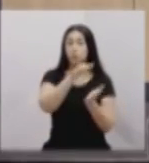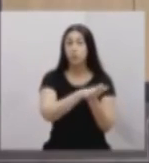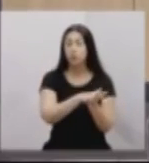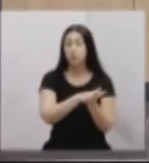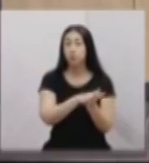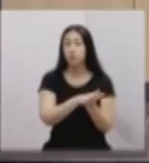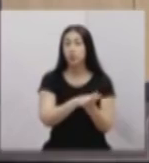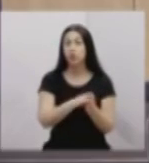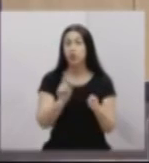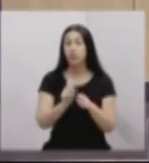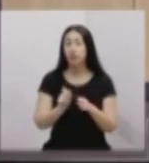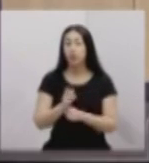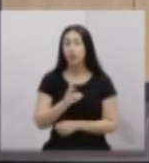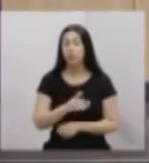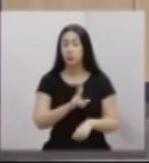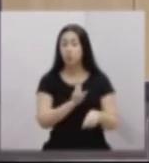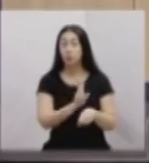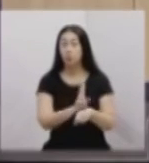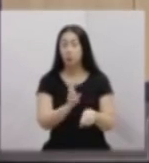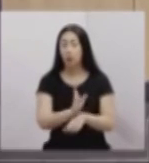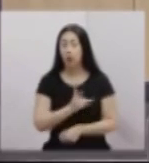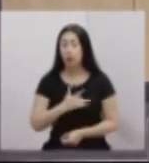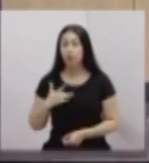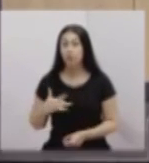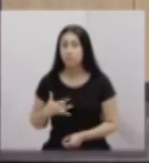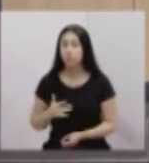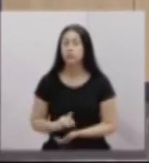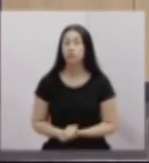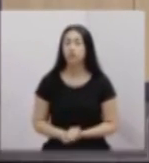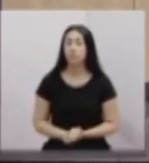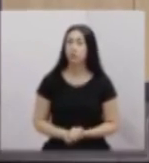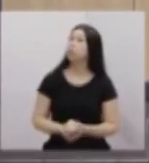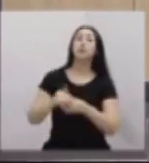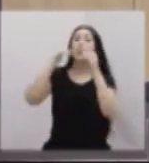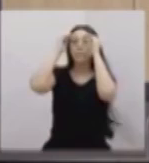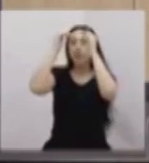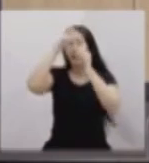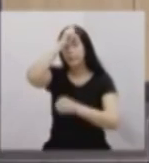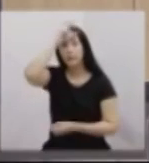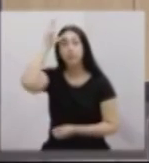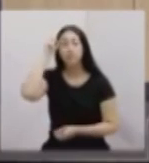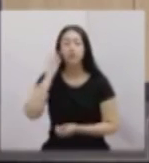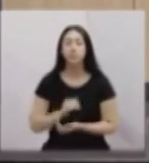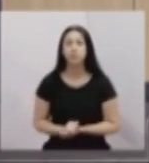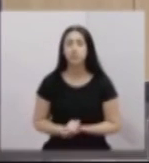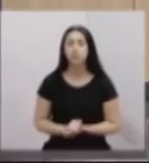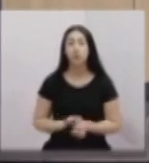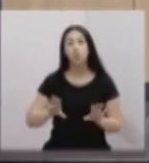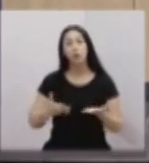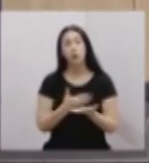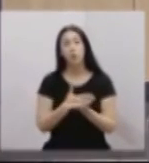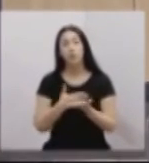aplicadas pela Vigilância Sanitária, órgão subordinado à Prefeitura Municipal de Jacareí, desde o início da situação